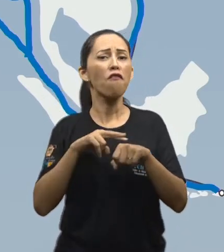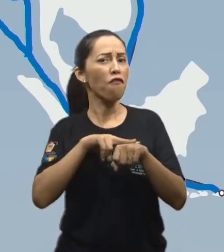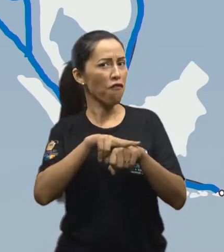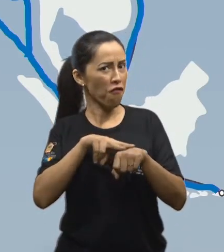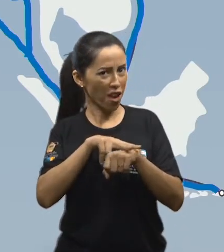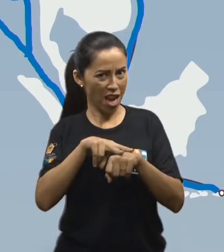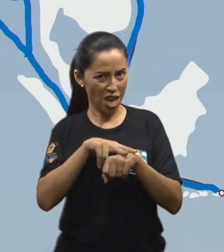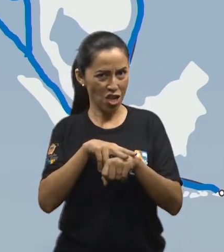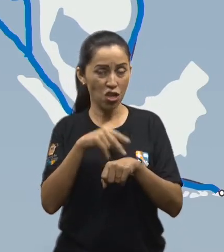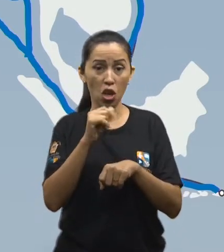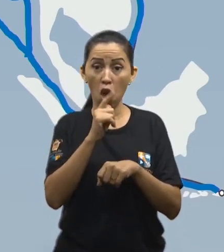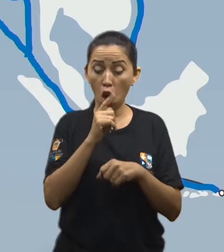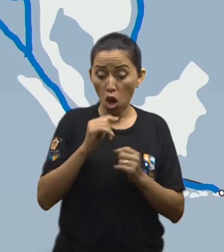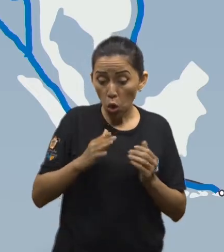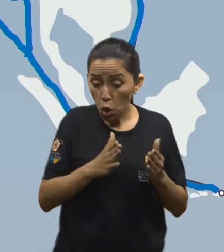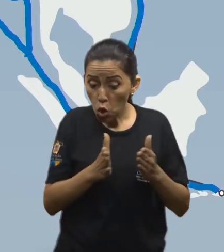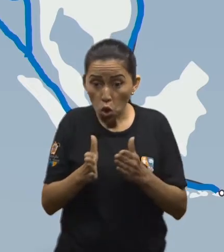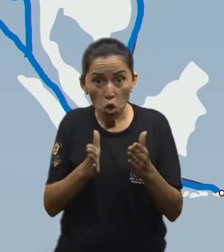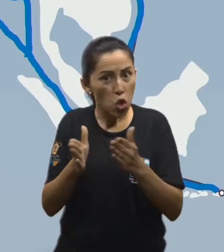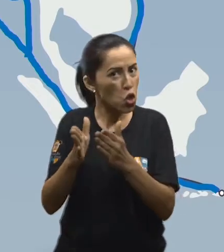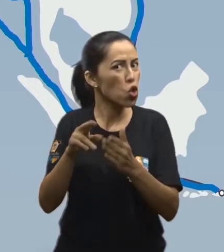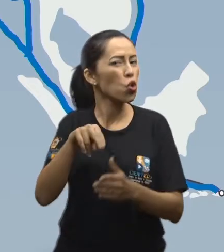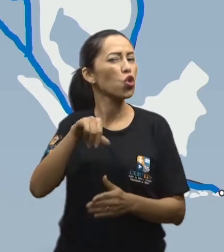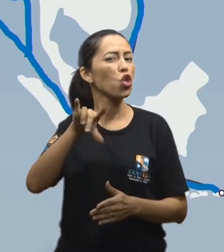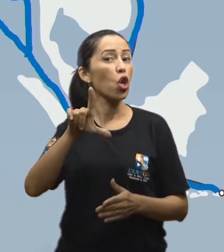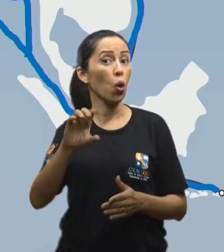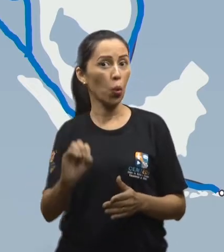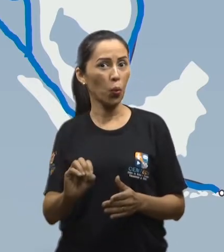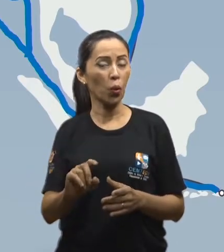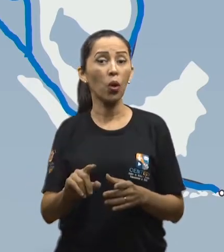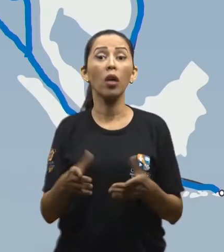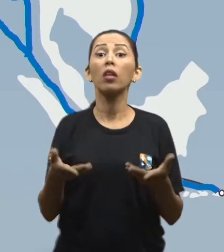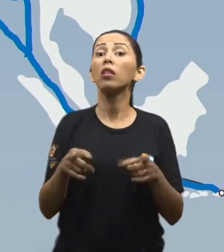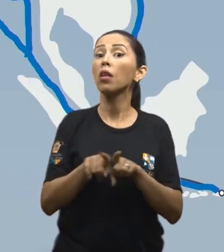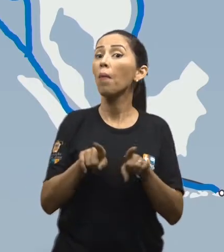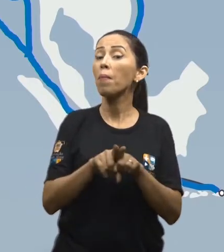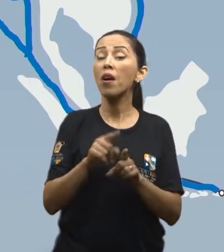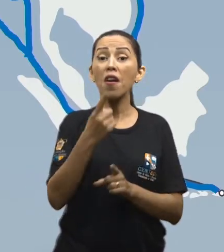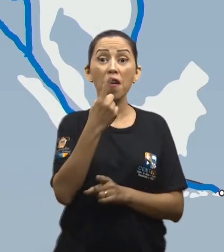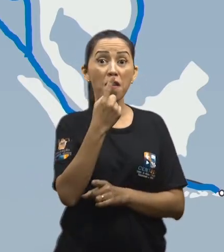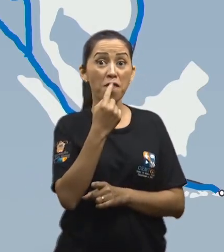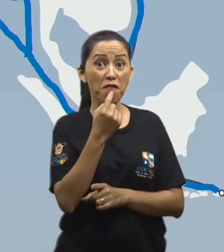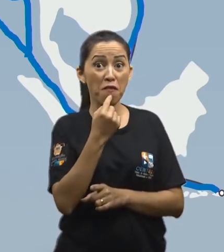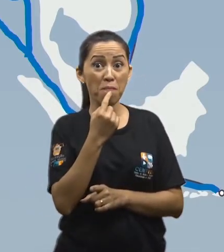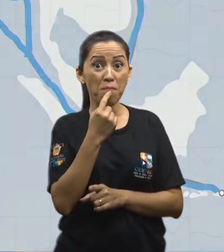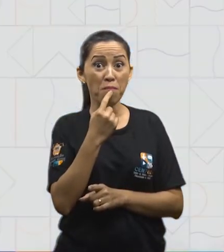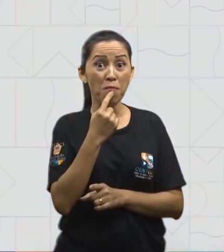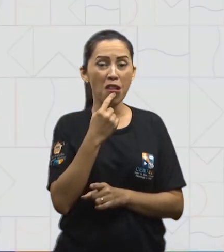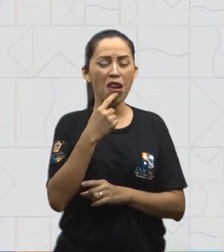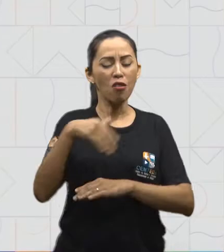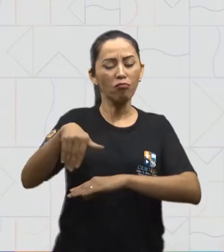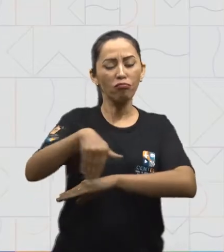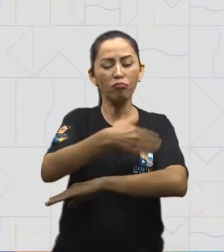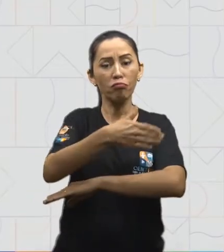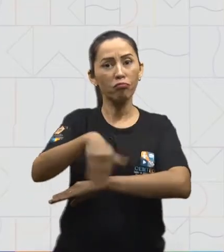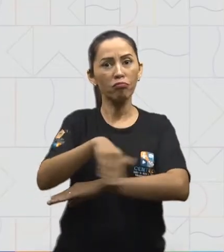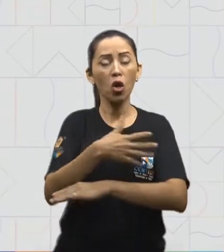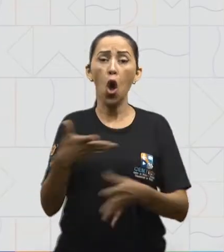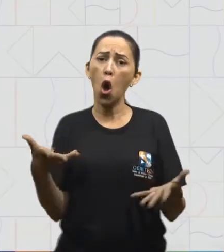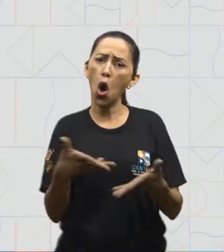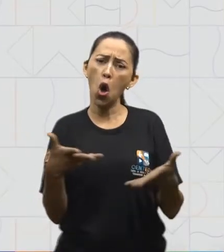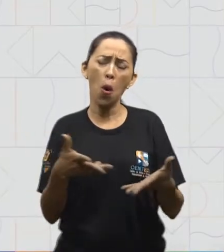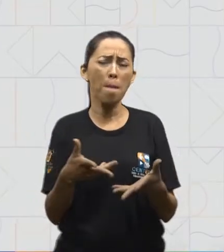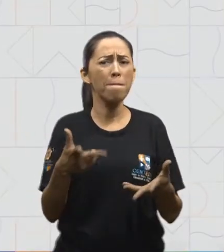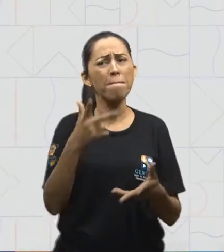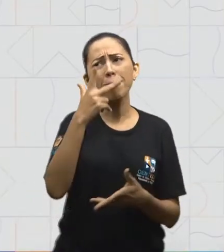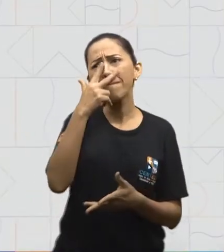era usada no rio Nilo. E de vermelho, as rotas terrestres, que eram por terra. Hoje, pode parecer